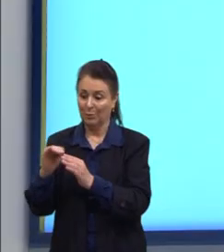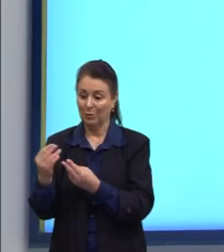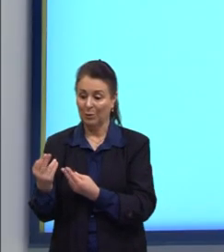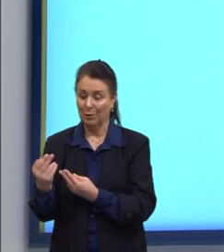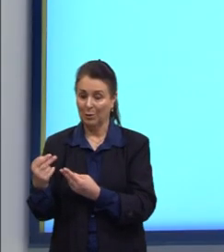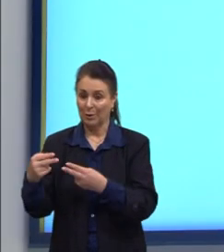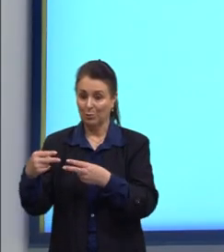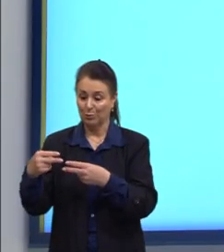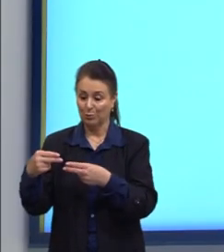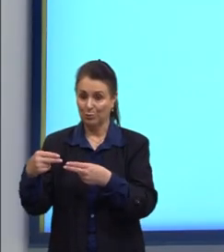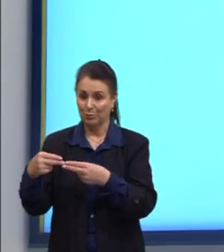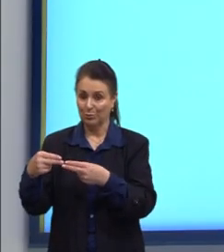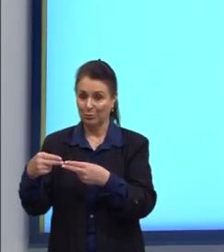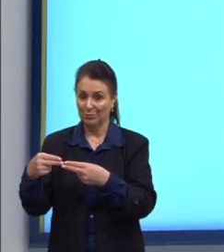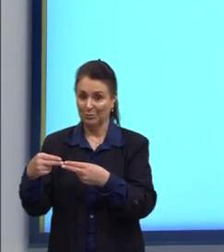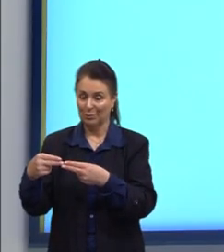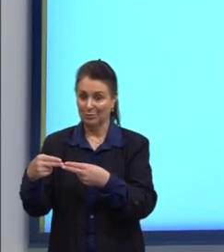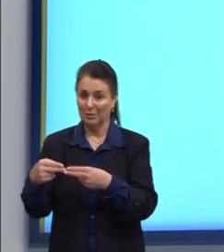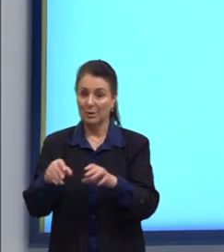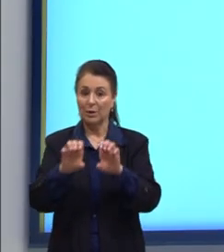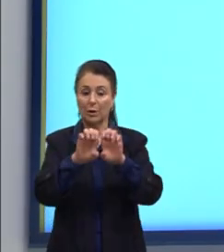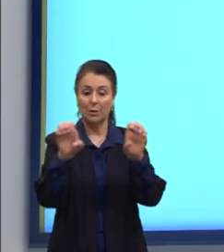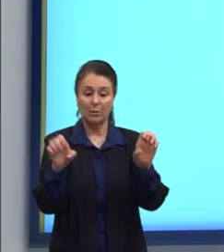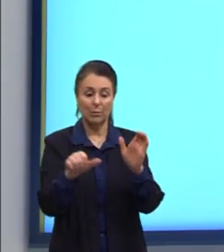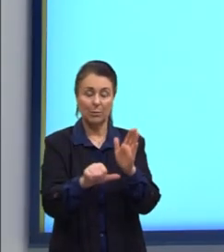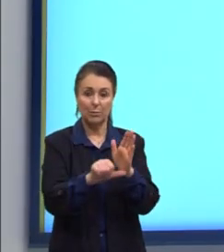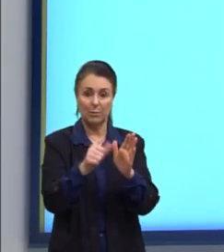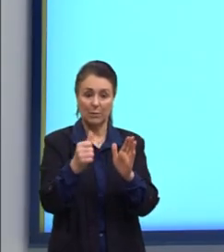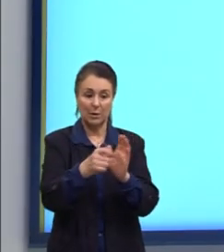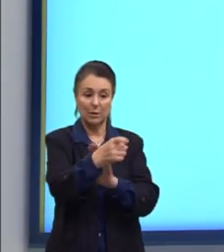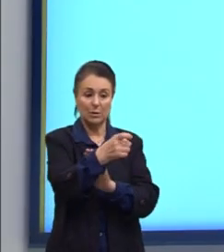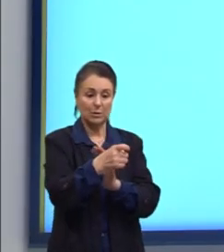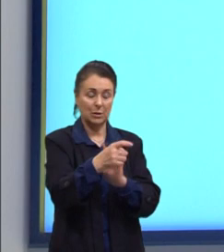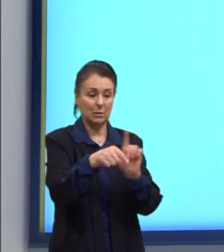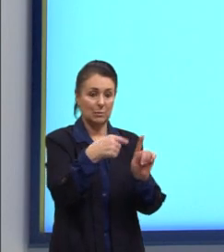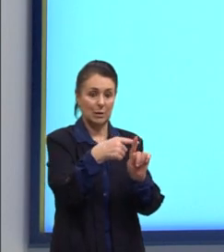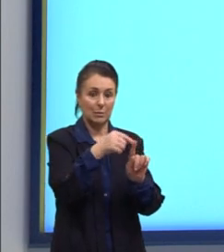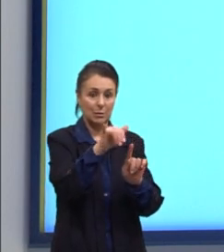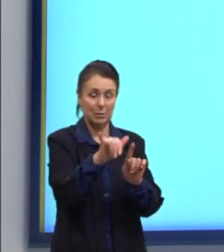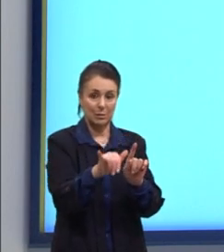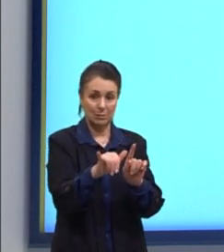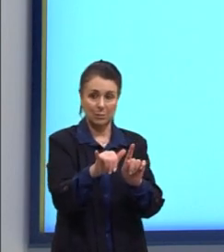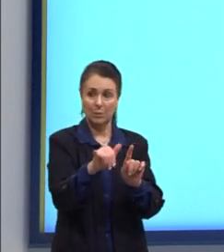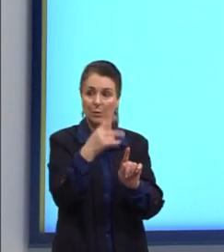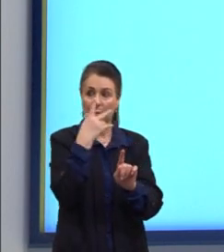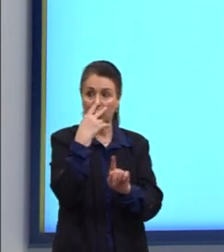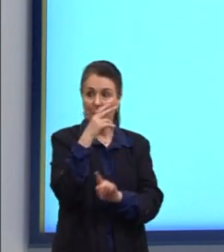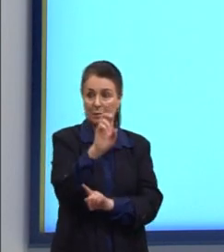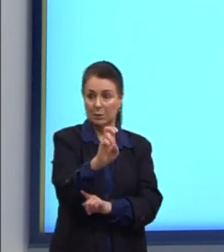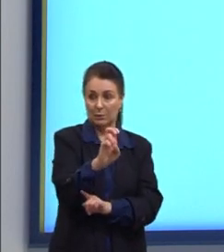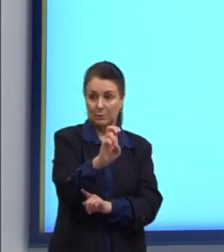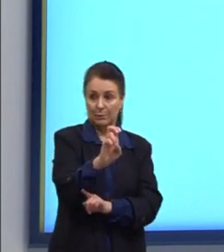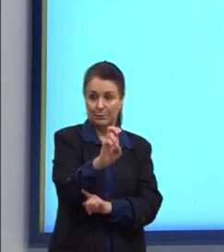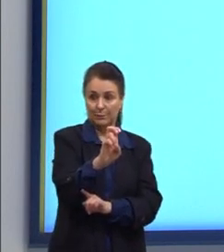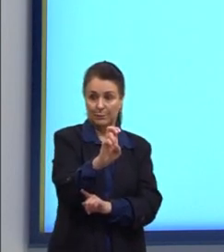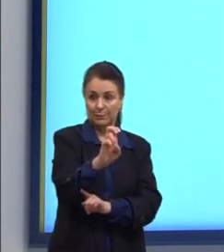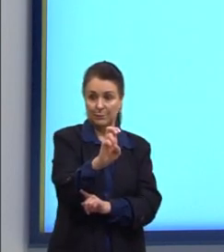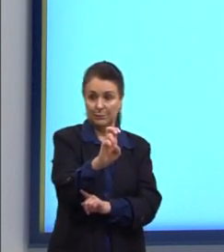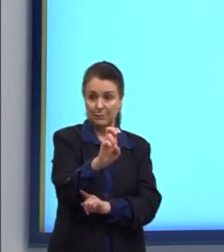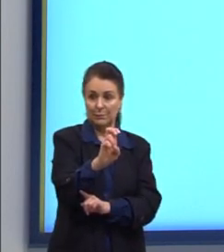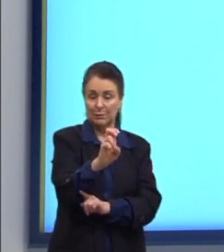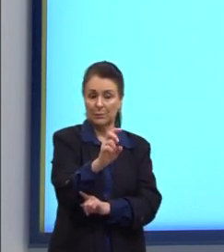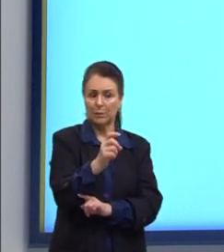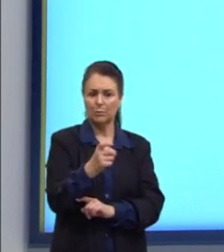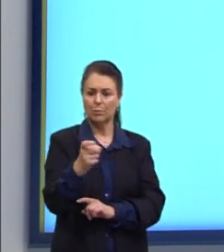a equação que Nós escolhemos é a primeira x + 2Y = 5 se eu quero deixar